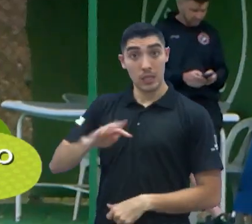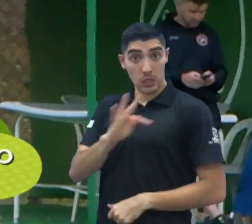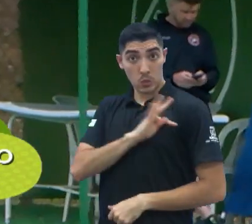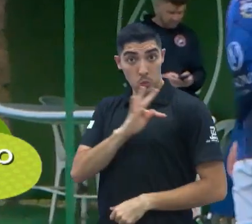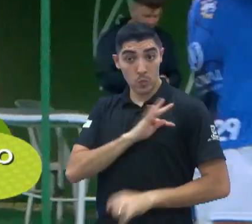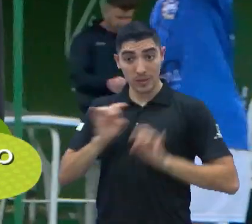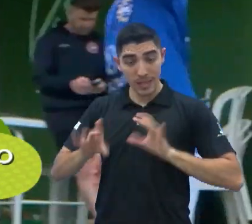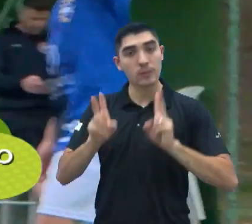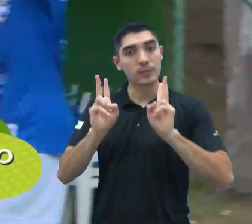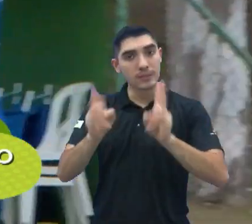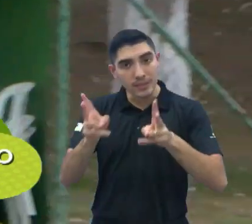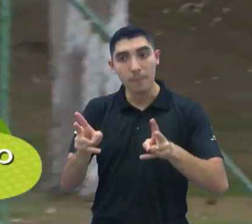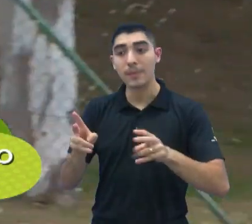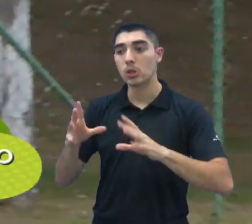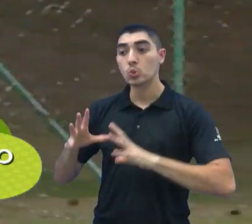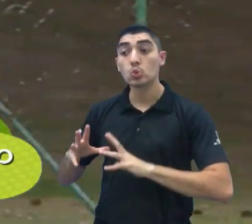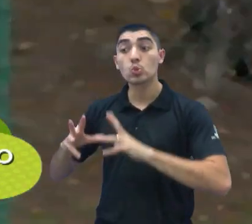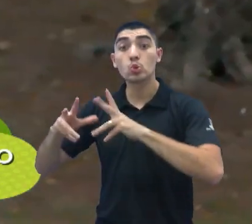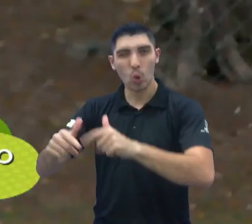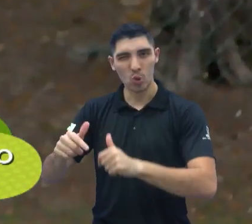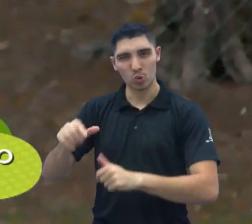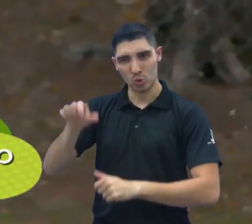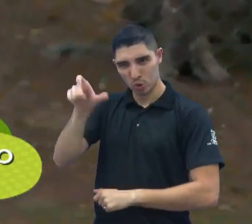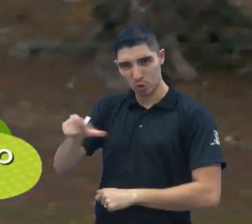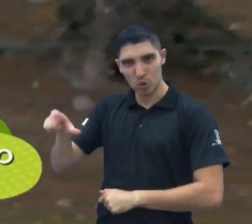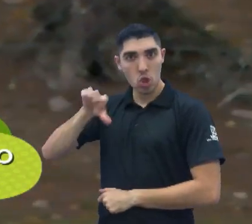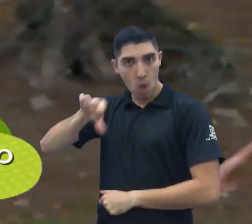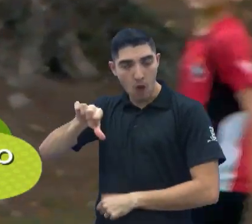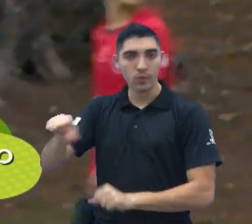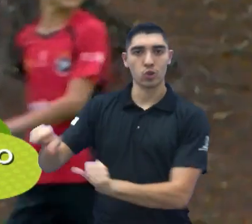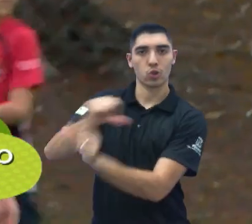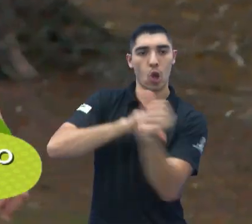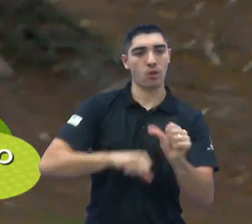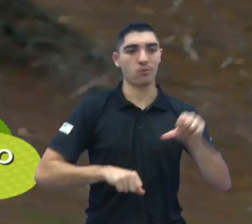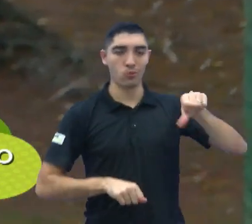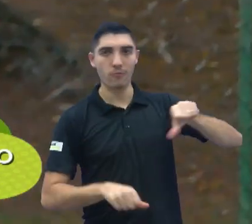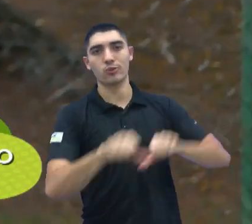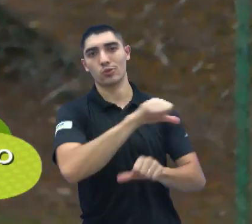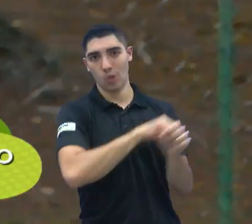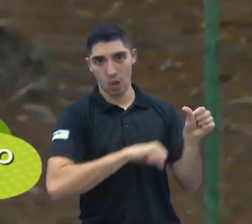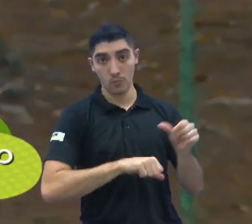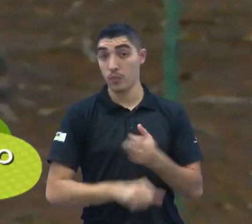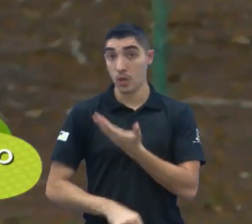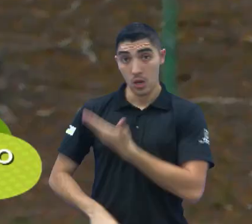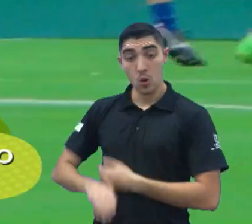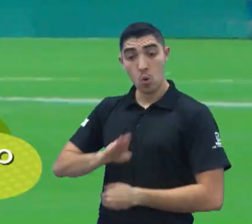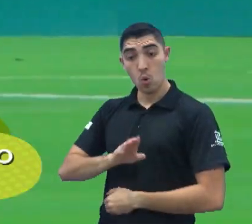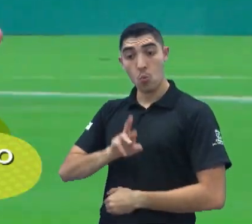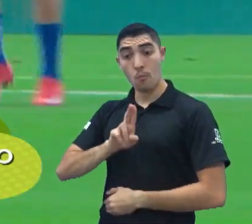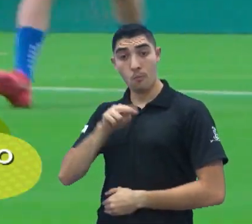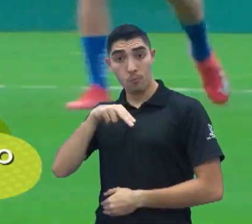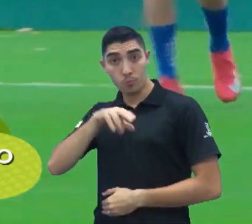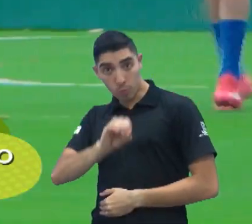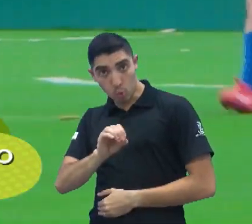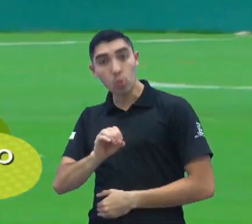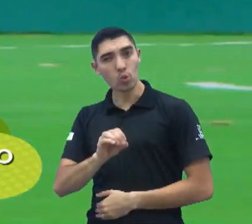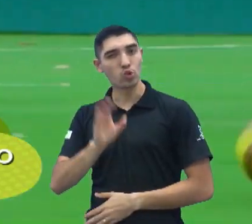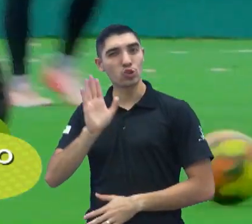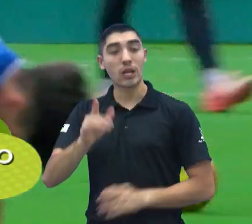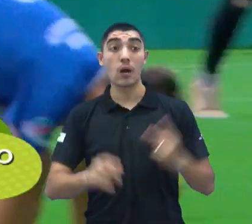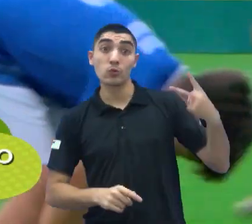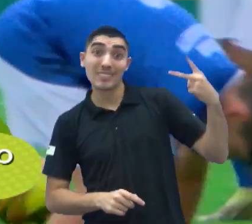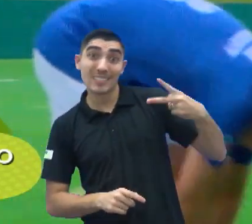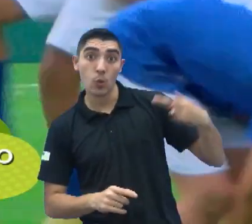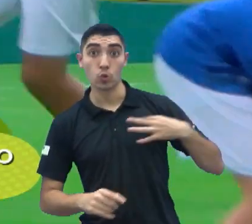trocarem o time todo na volta do intervalo. O Bruno fez parte do segundo time do último domingo e esteve em campo